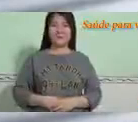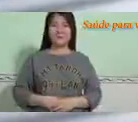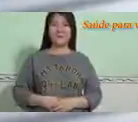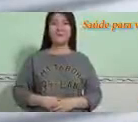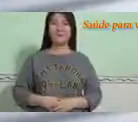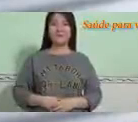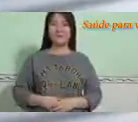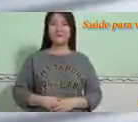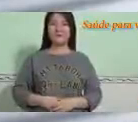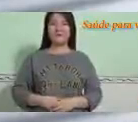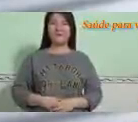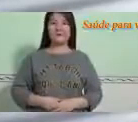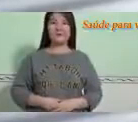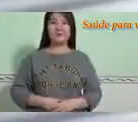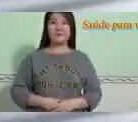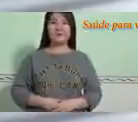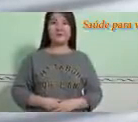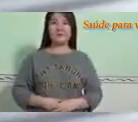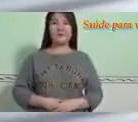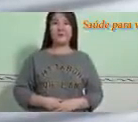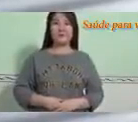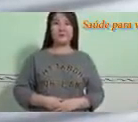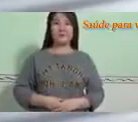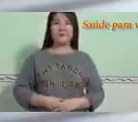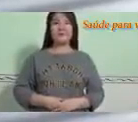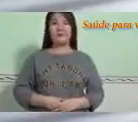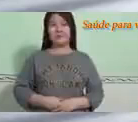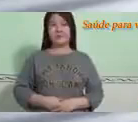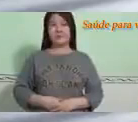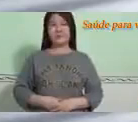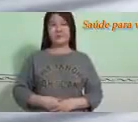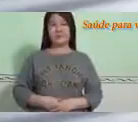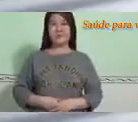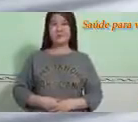EPODEMSURGIRENTRE 4 a 24 horas após a injeção.